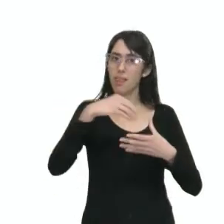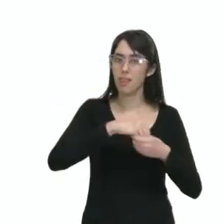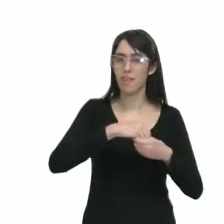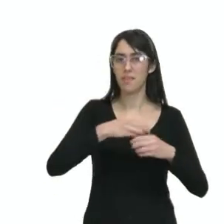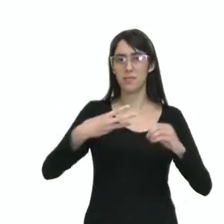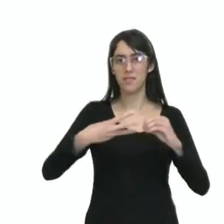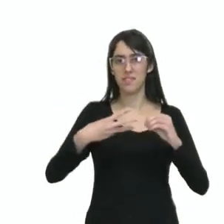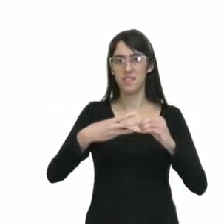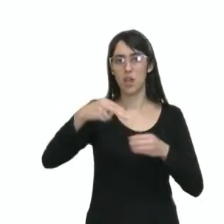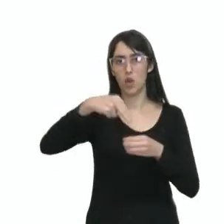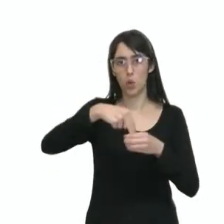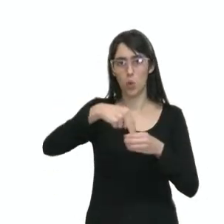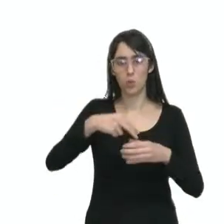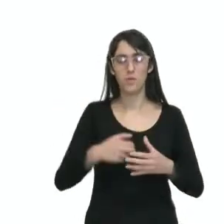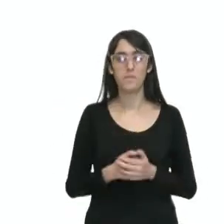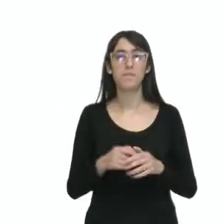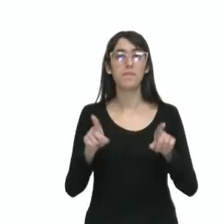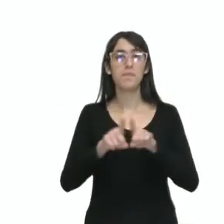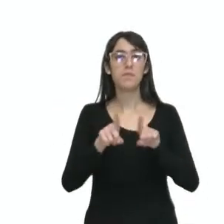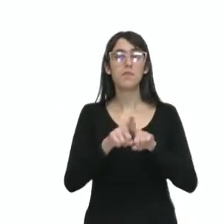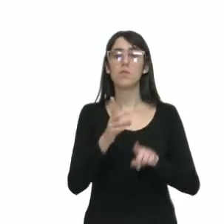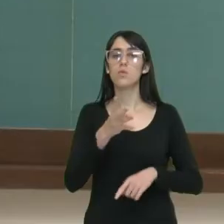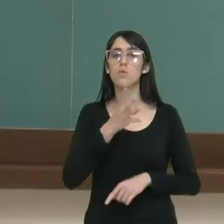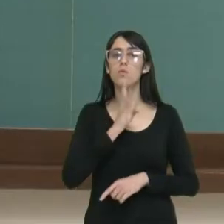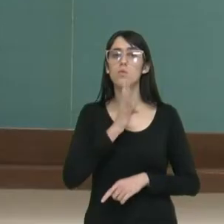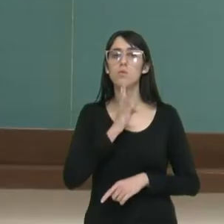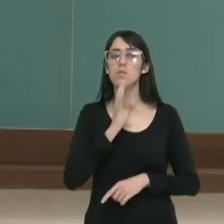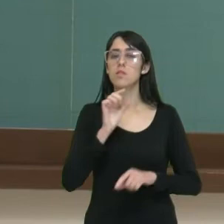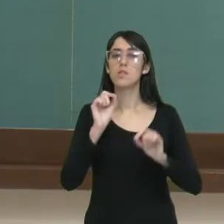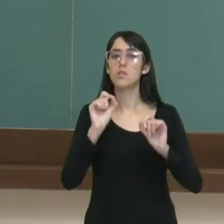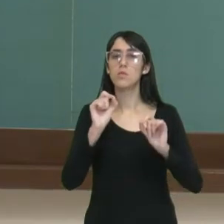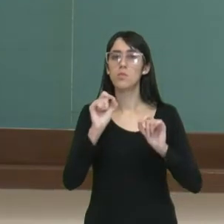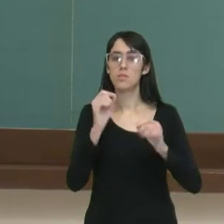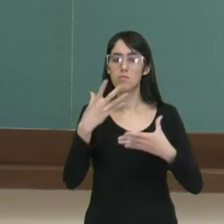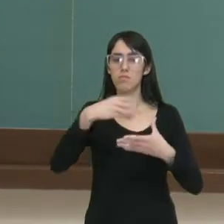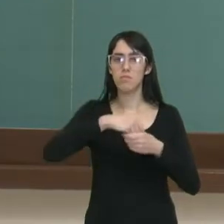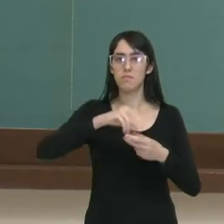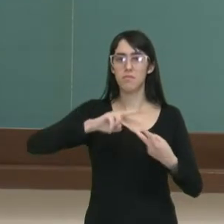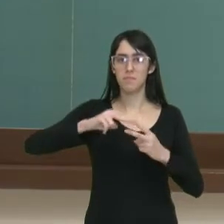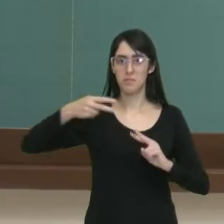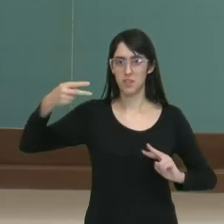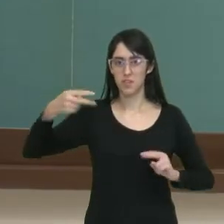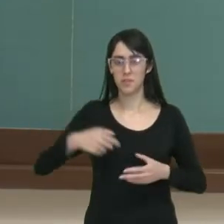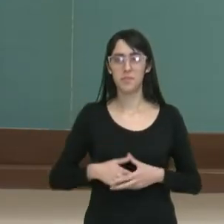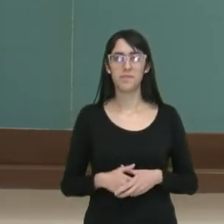celular e conhecer a composição do material genético.